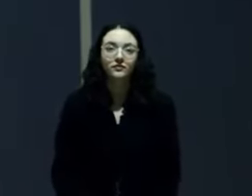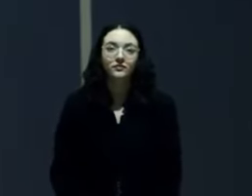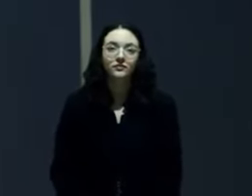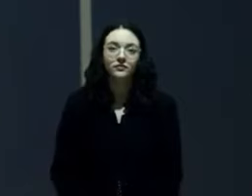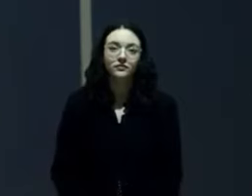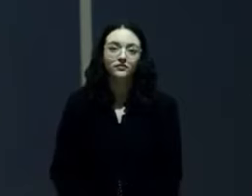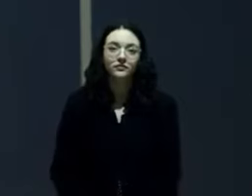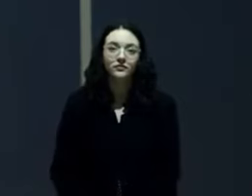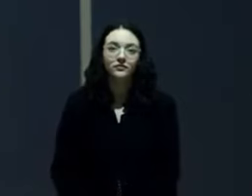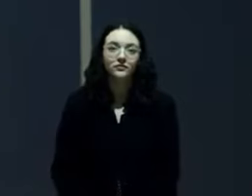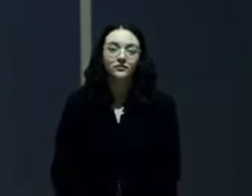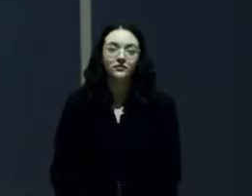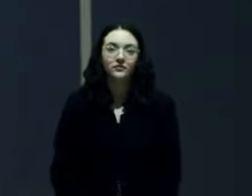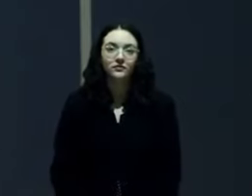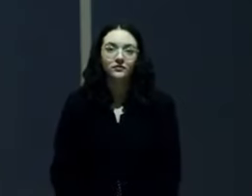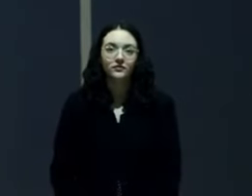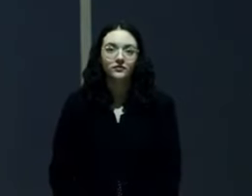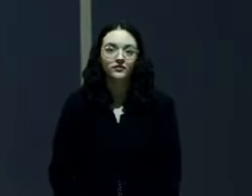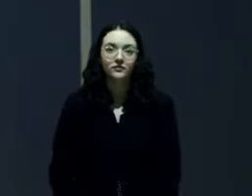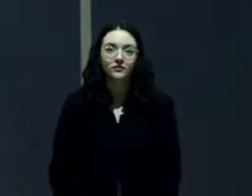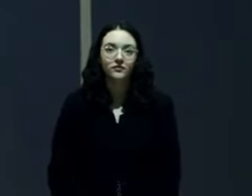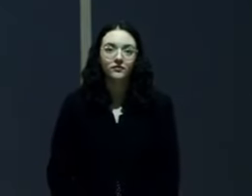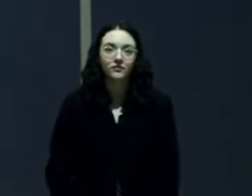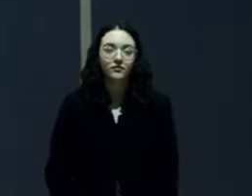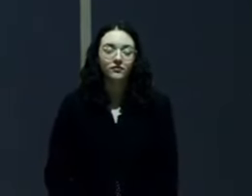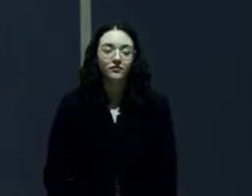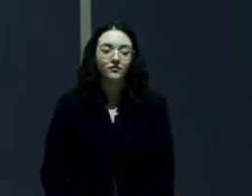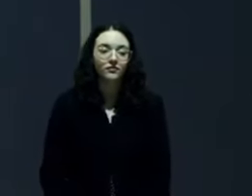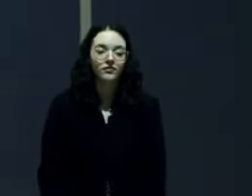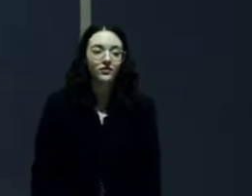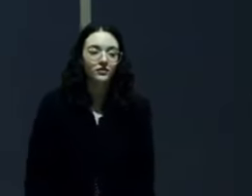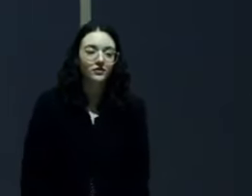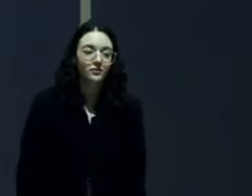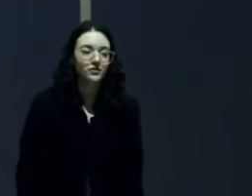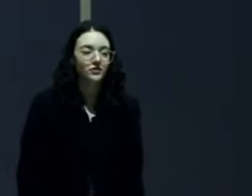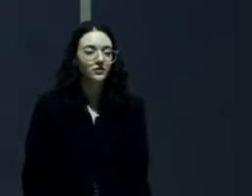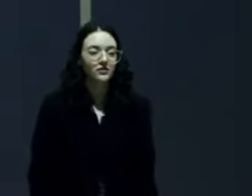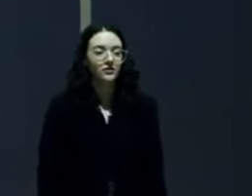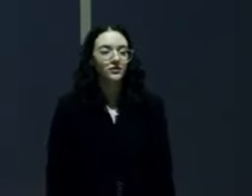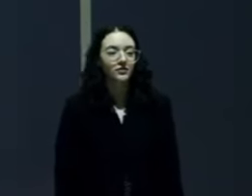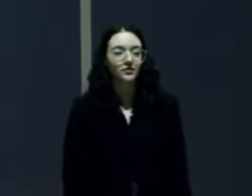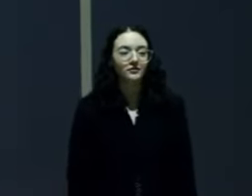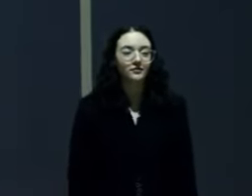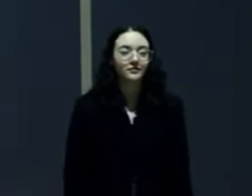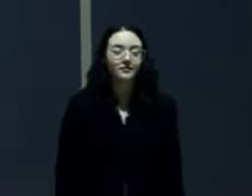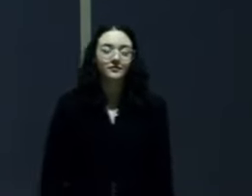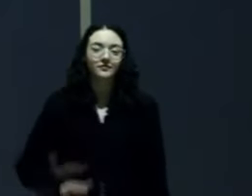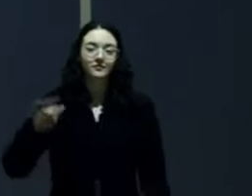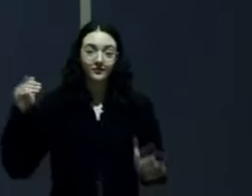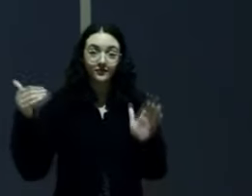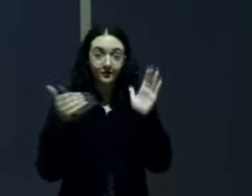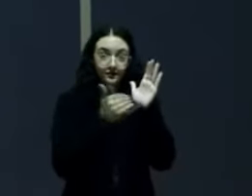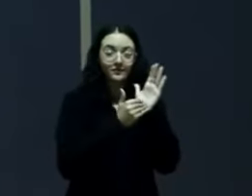última parte do versículo que eu frisei aos irmãos: até que ele